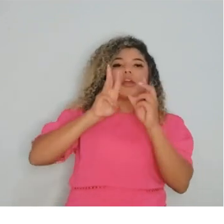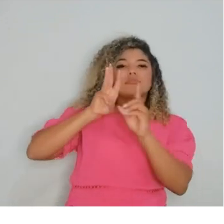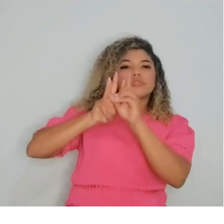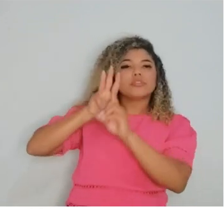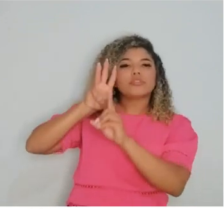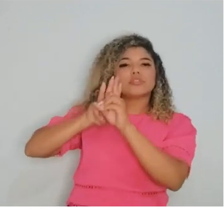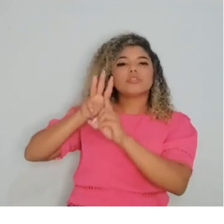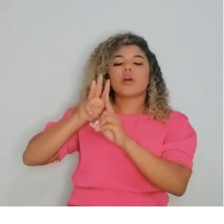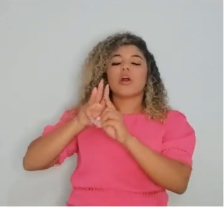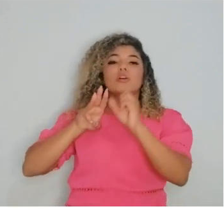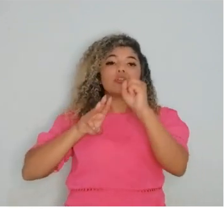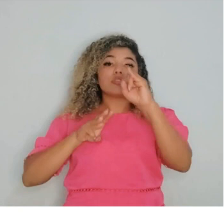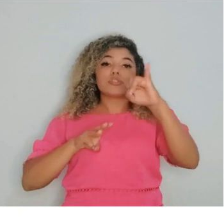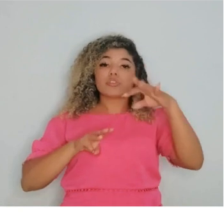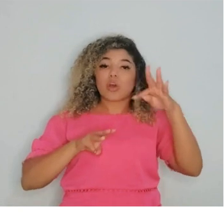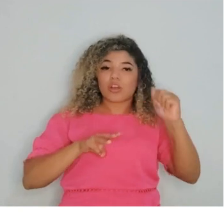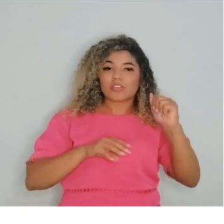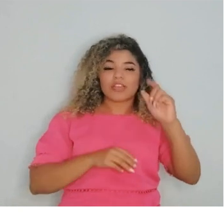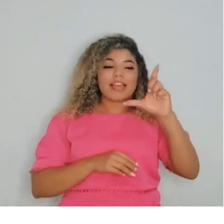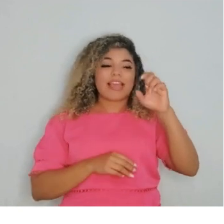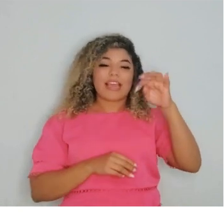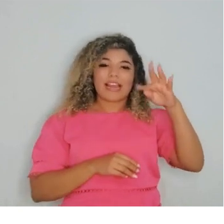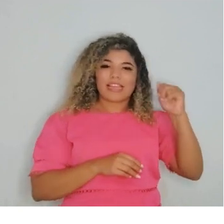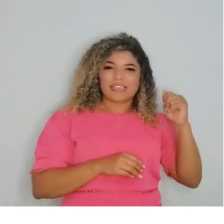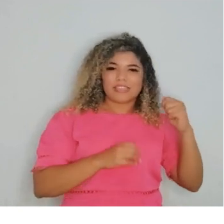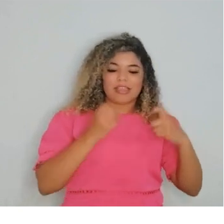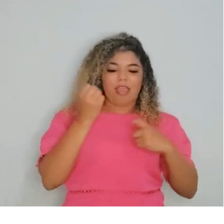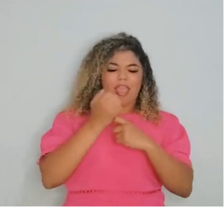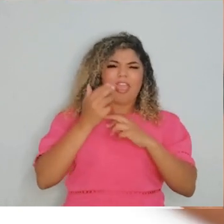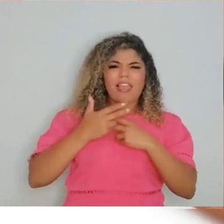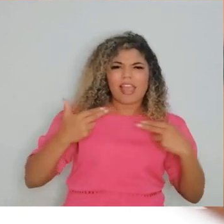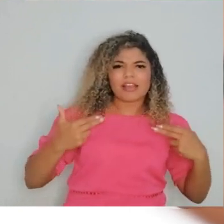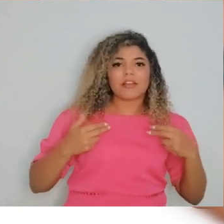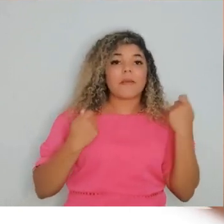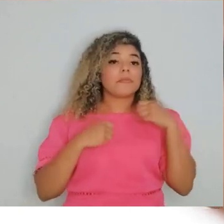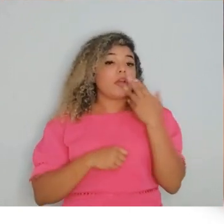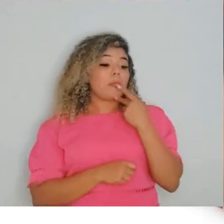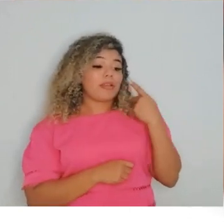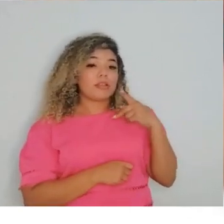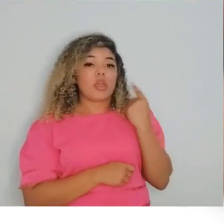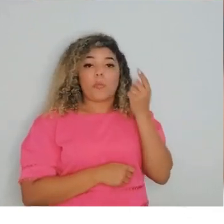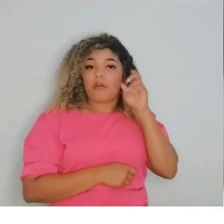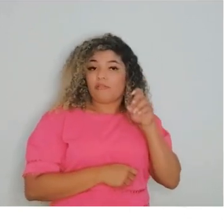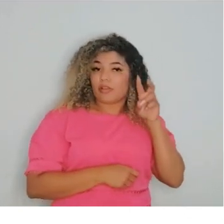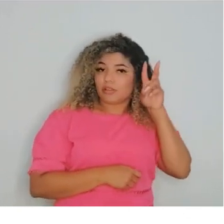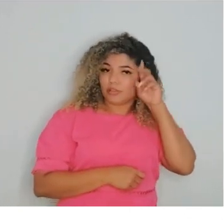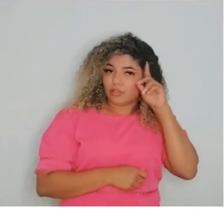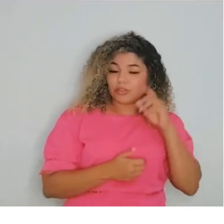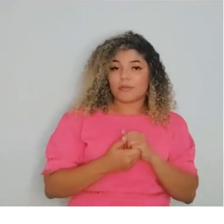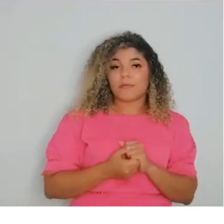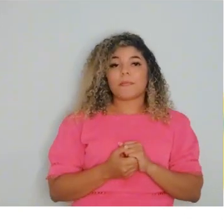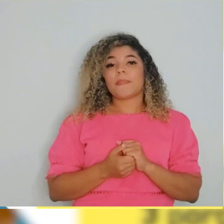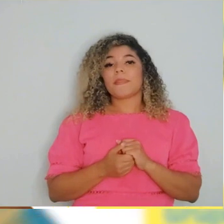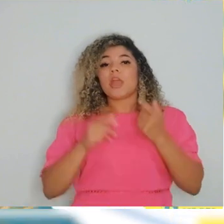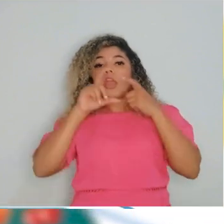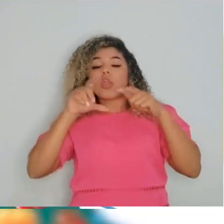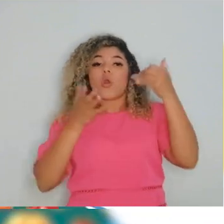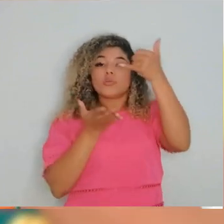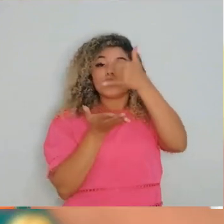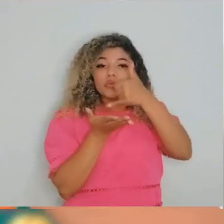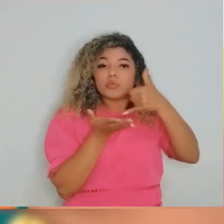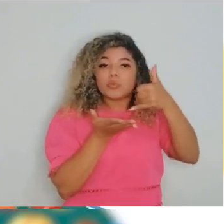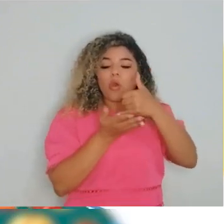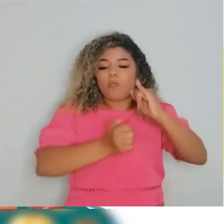soja, lentilha, grão de bico, castanhas. Devemos consumir 1 porção diária. Grupo